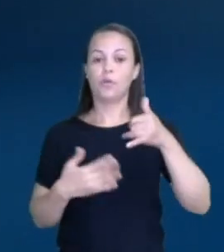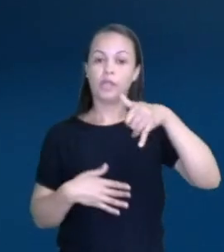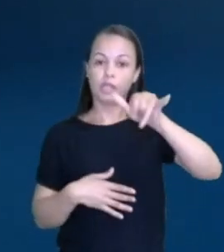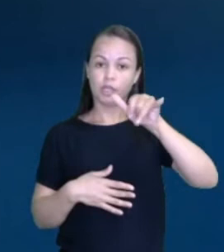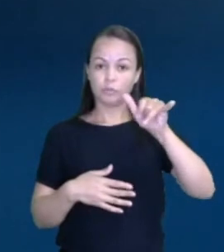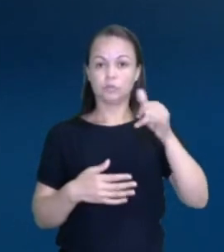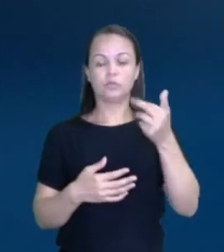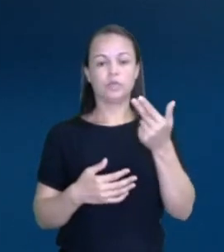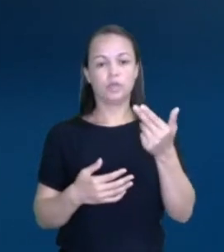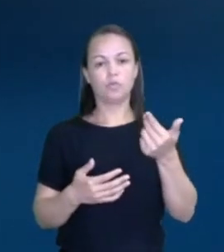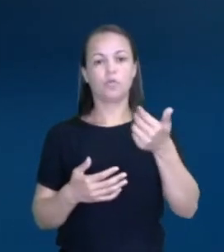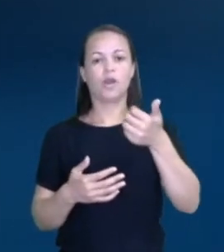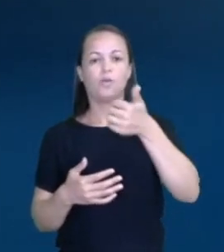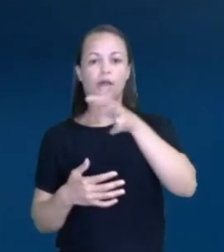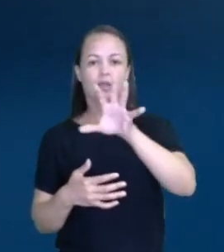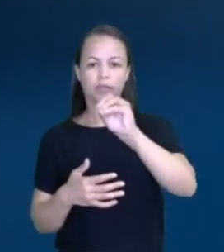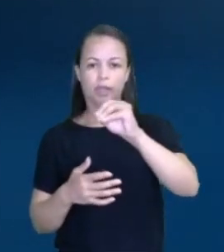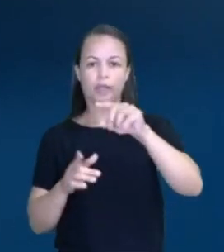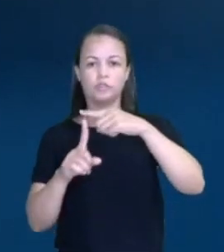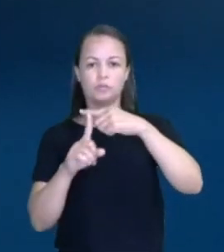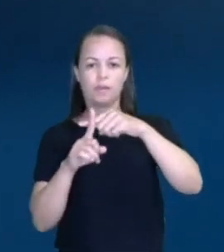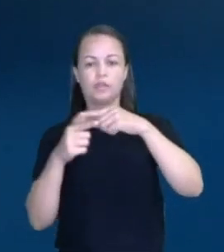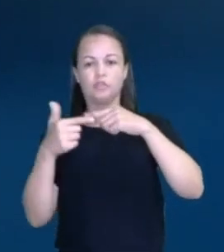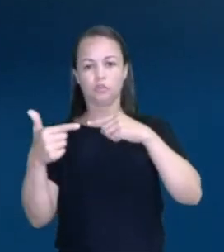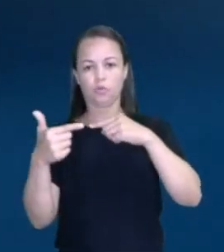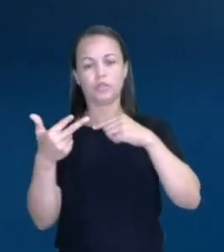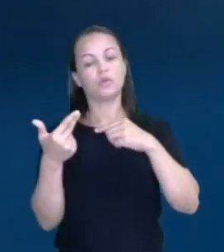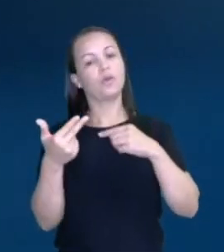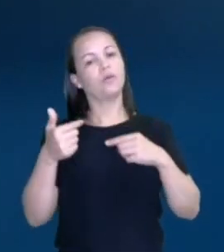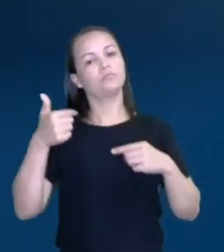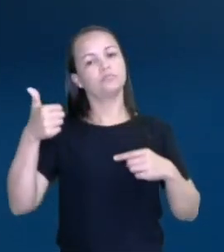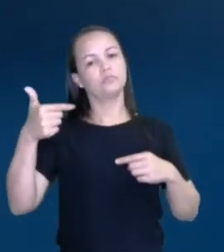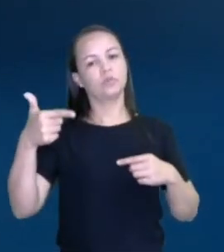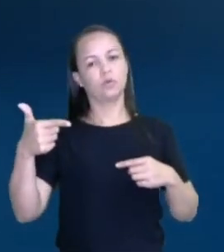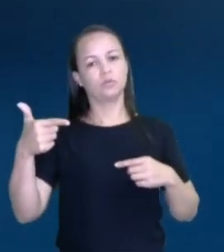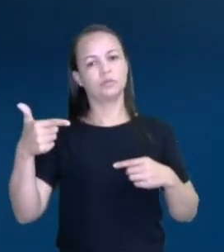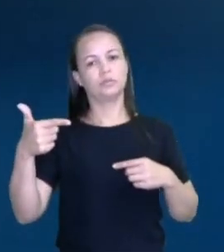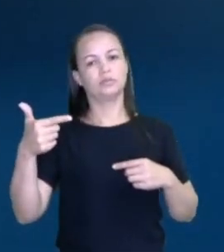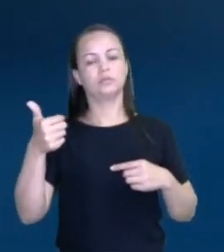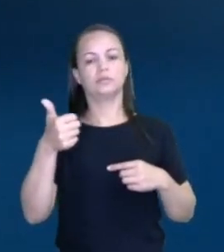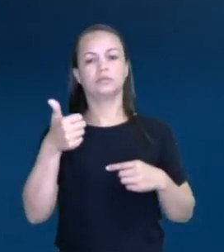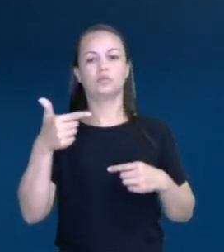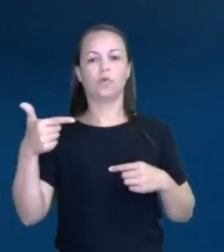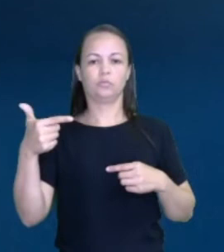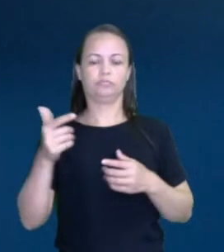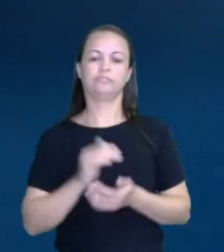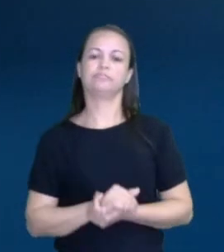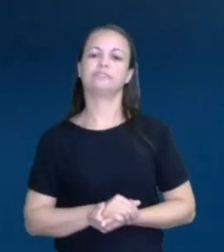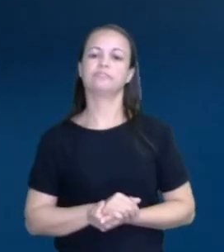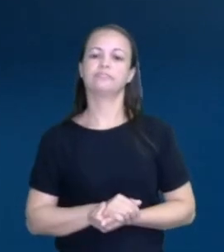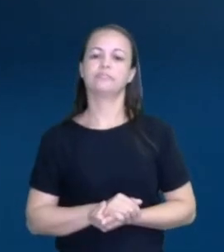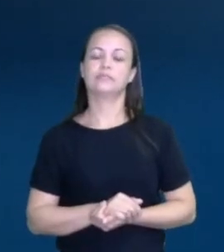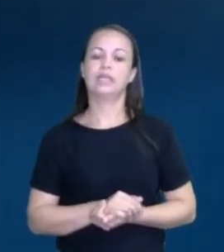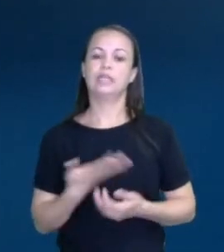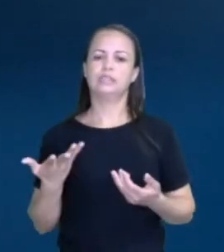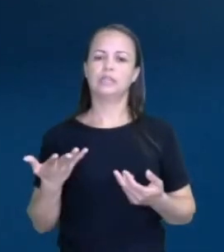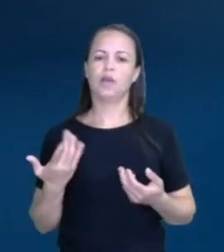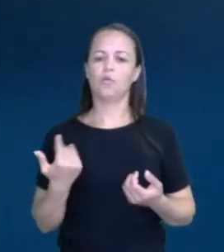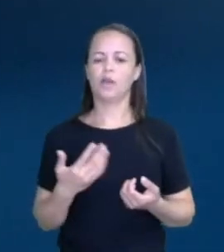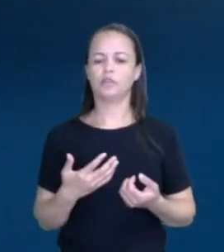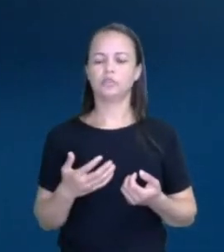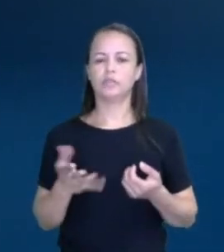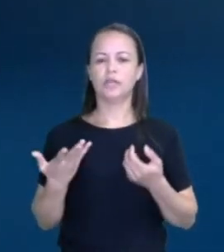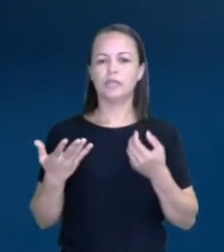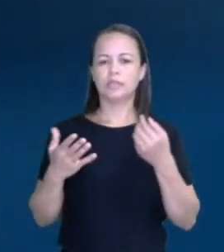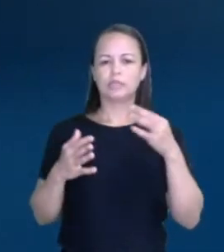10 mais 2, 12. Prontinho. Então, ó, as técnicas que a gente usou